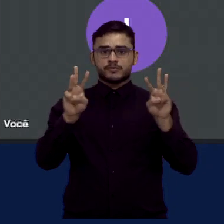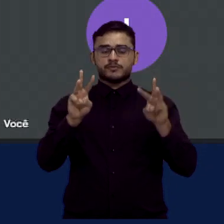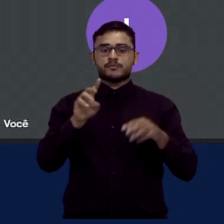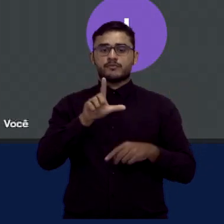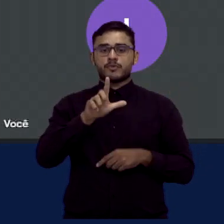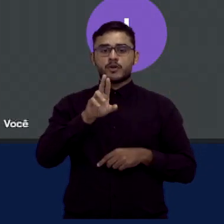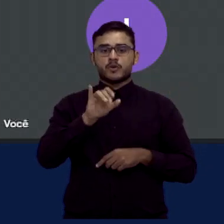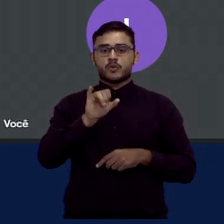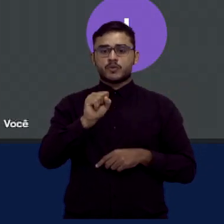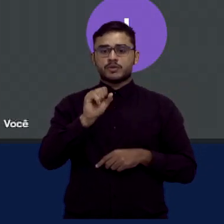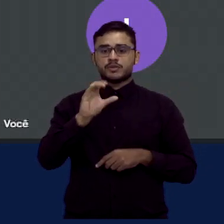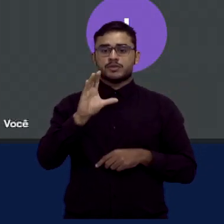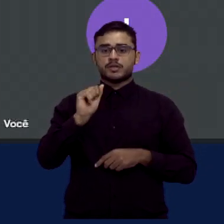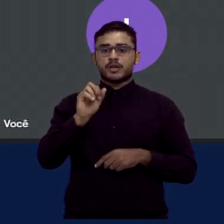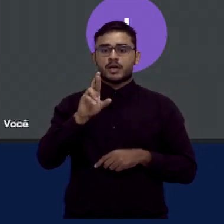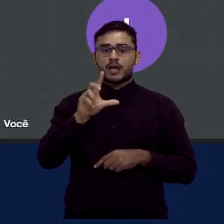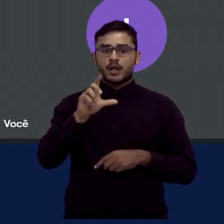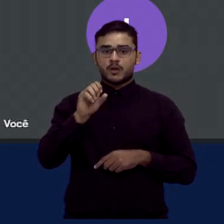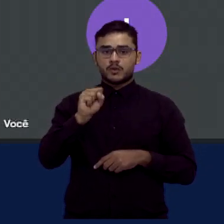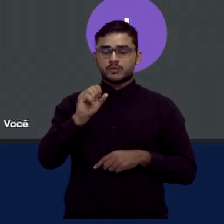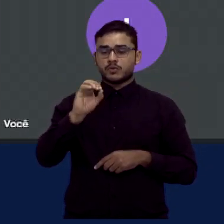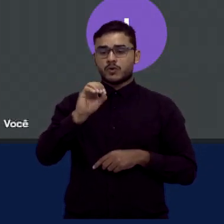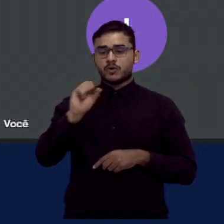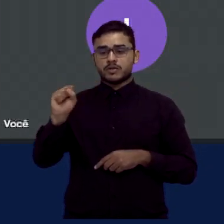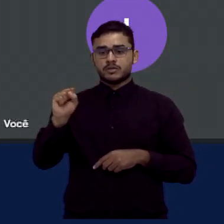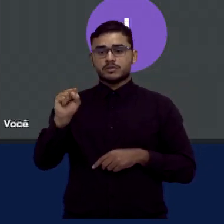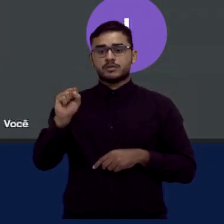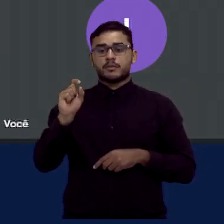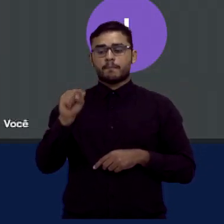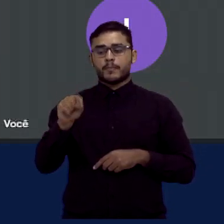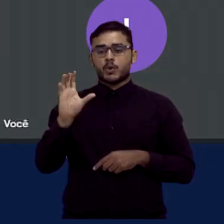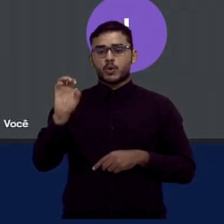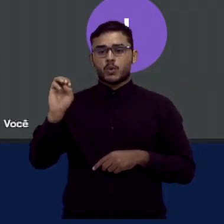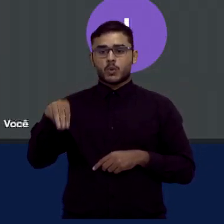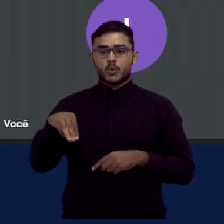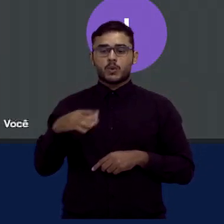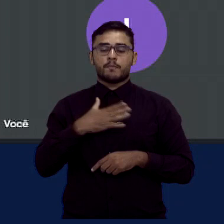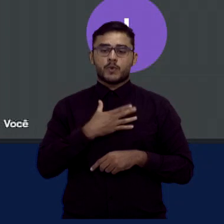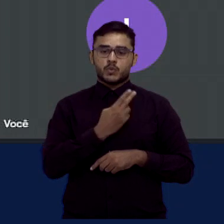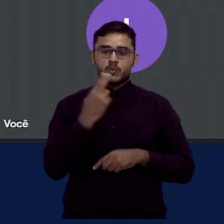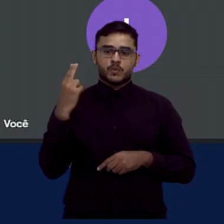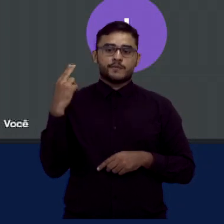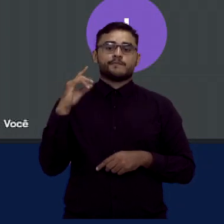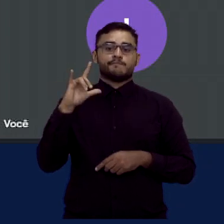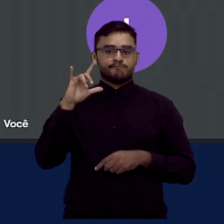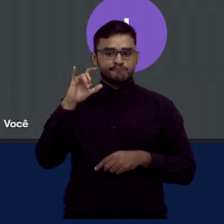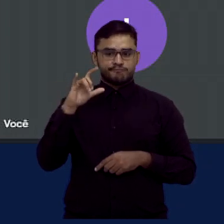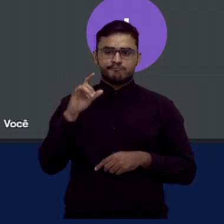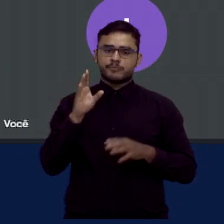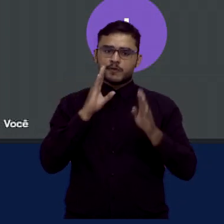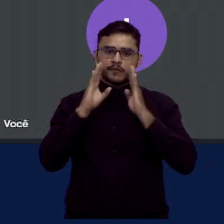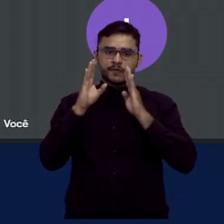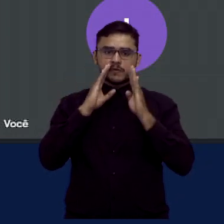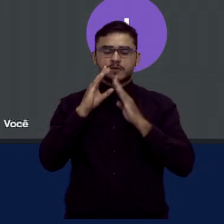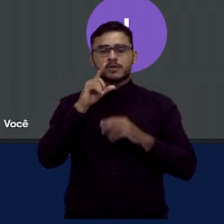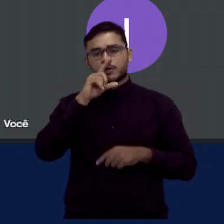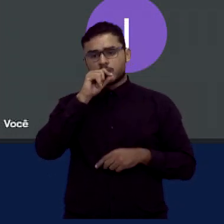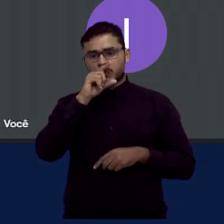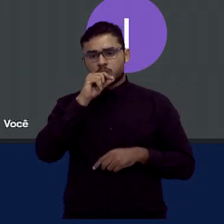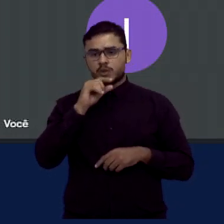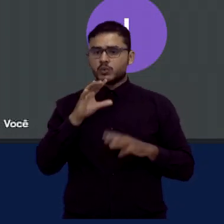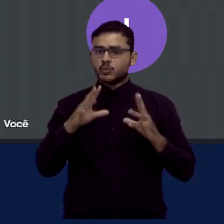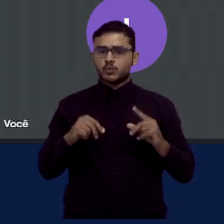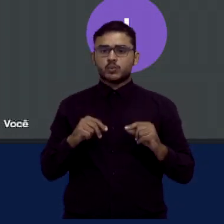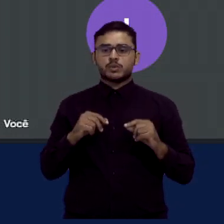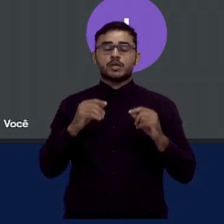luiscarlosos.com, melhor dizendo, meu Instagram, Luiz Carlos O. Souza, meu Facebook, Luiz Carlos OS, meu Twitter, Luiz Carlos OS.